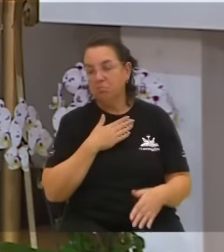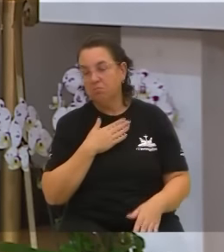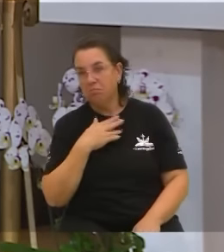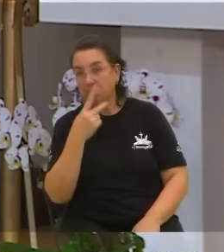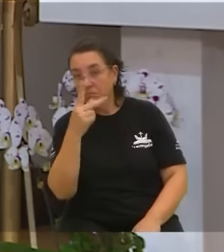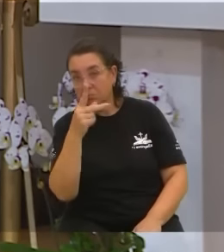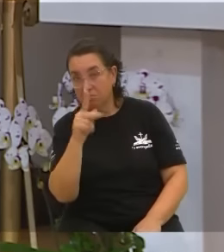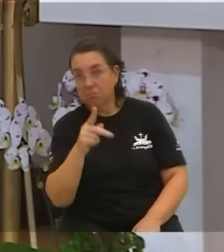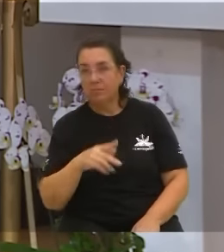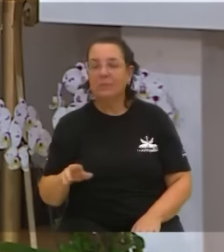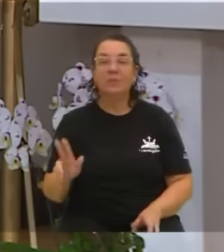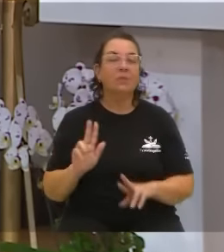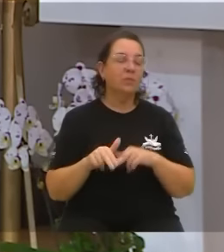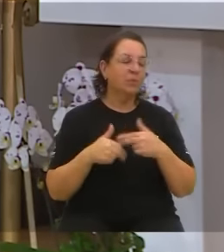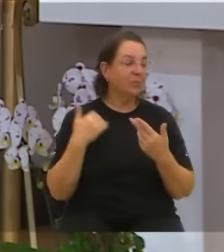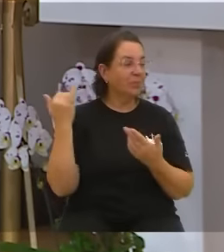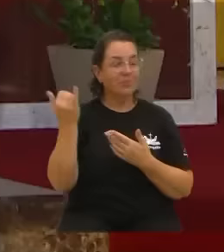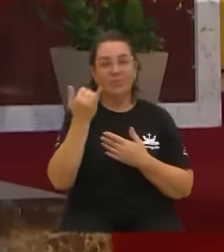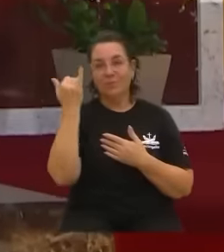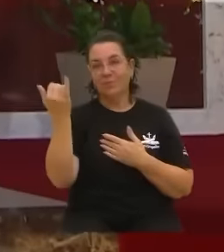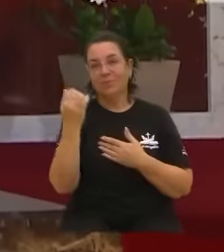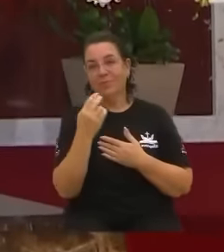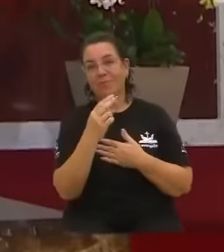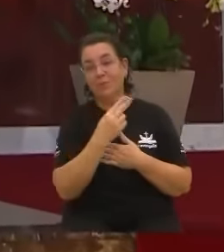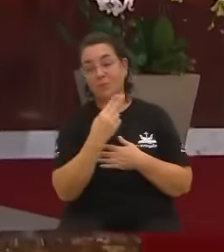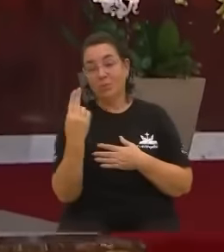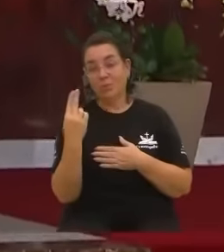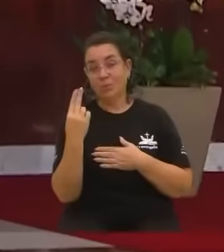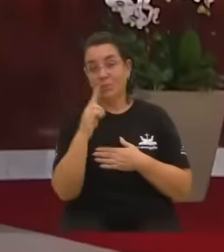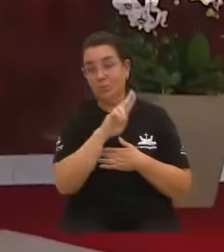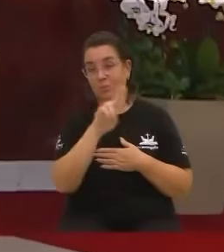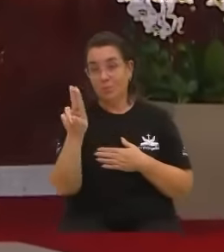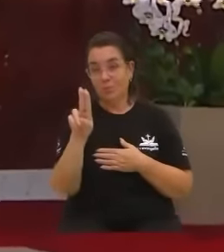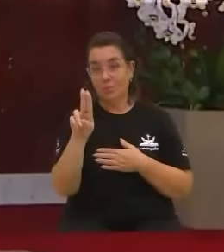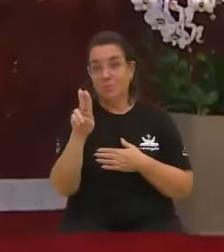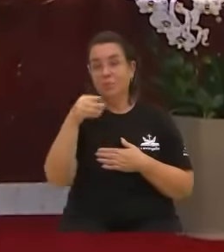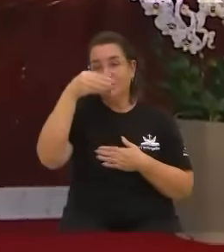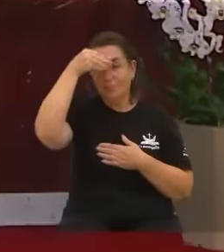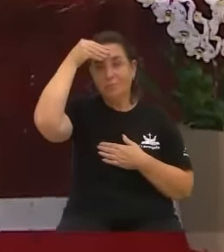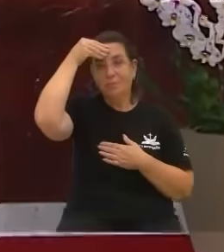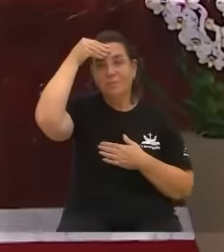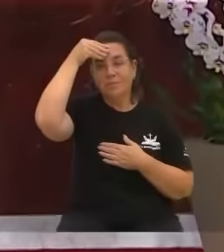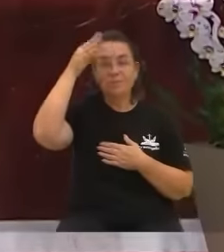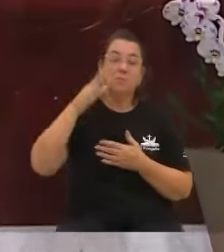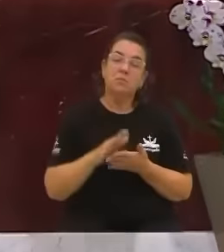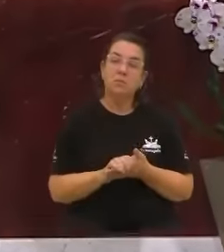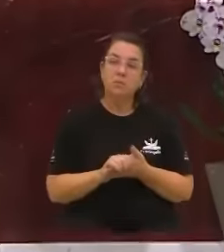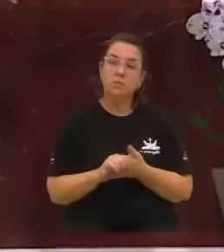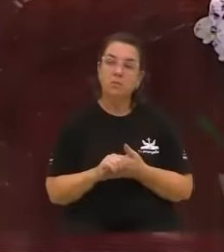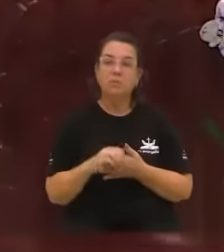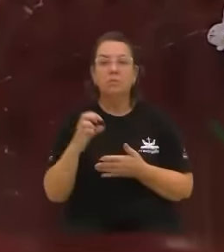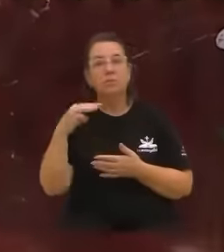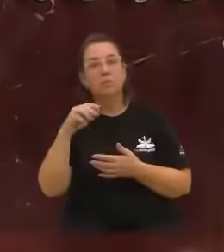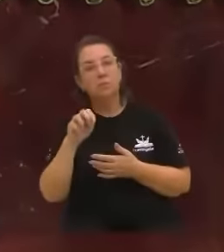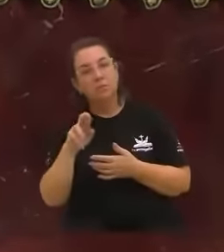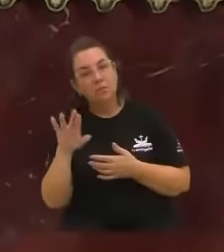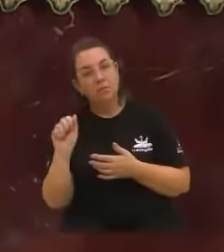O Senhor, por isso a importância do nome do batismo. Fulano,